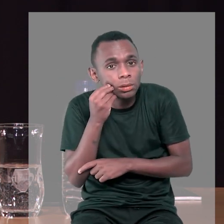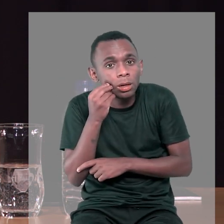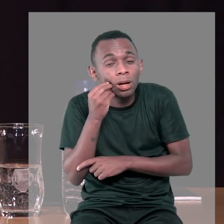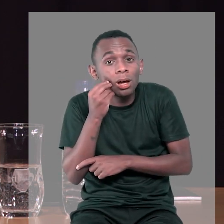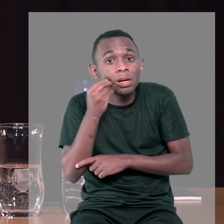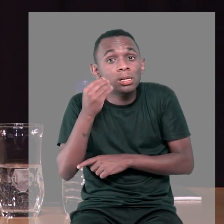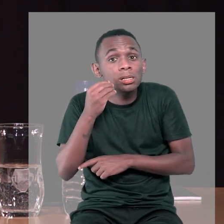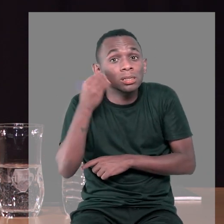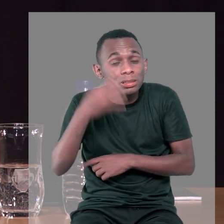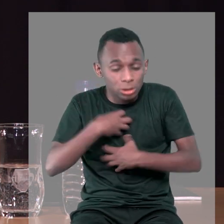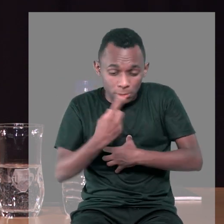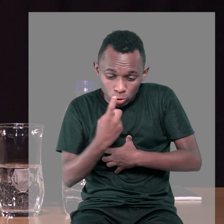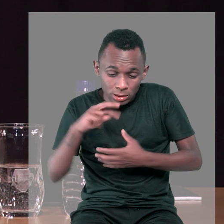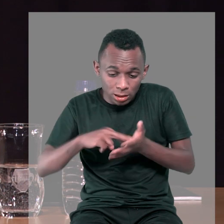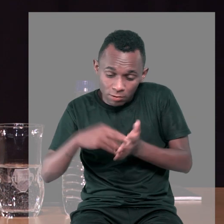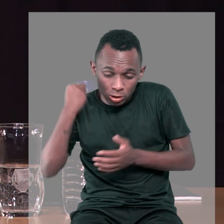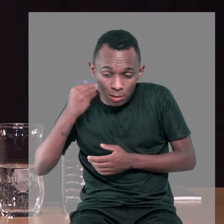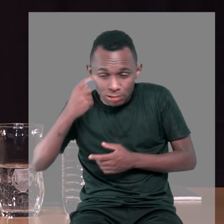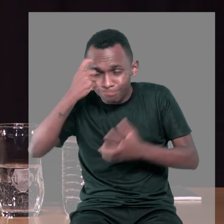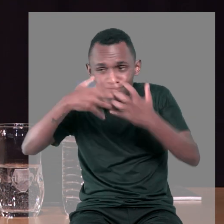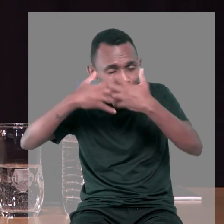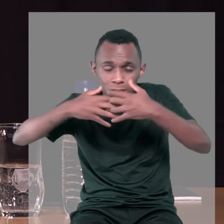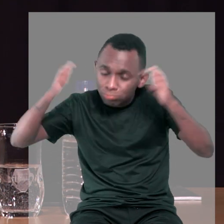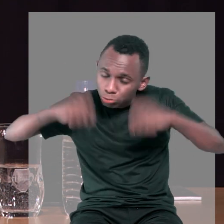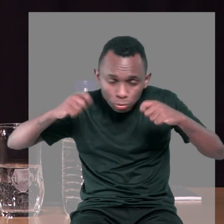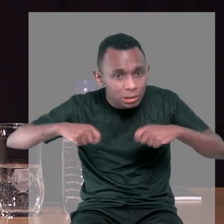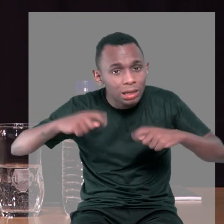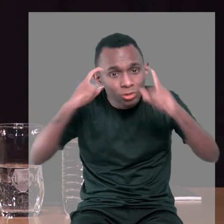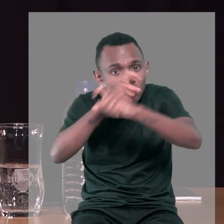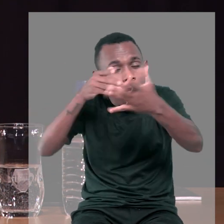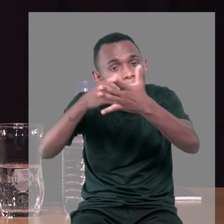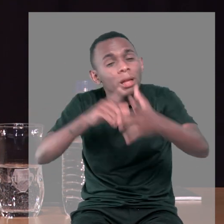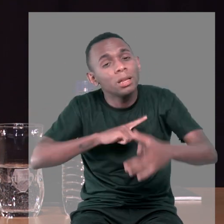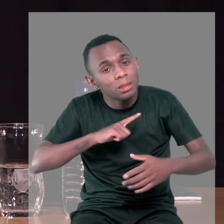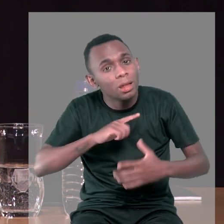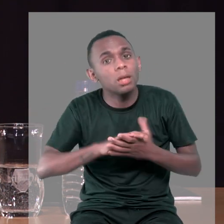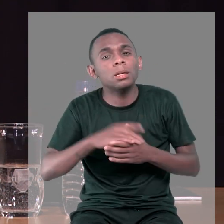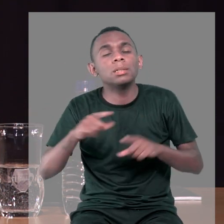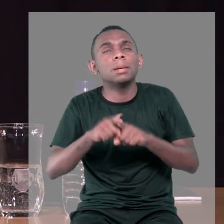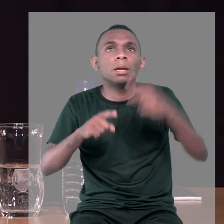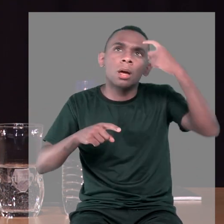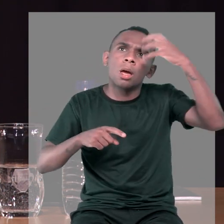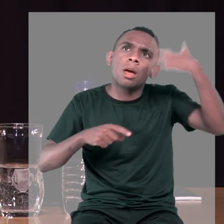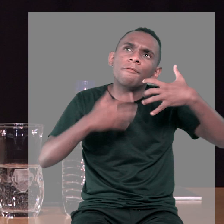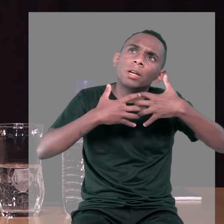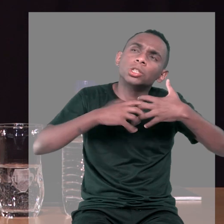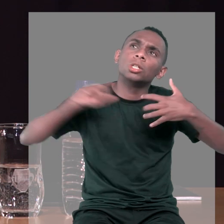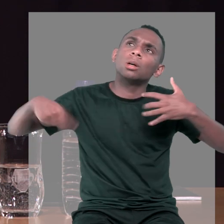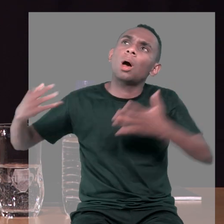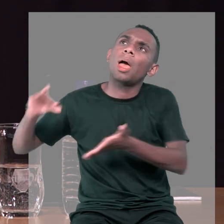exercemos a faculdade de julgar. Quer dizer, me expressando de uma outra forma, na solidão torna-se